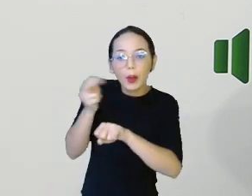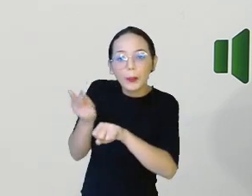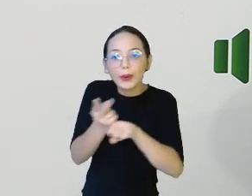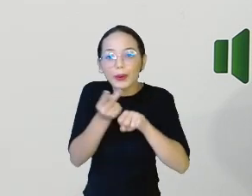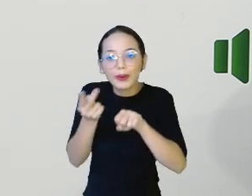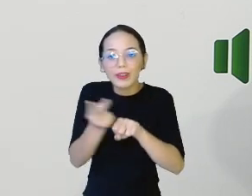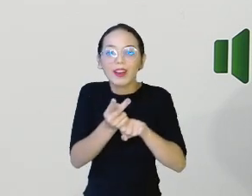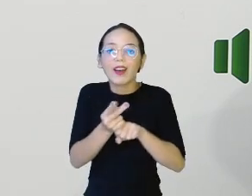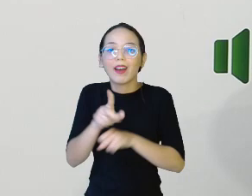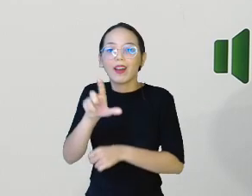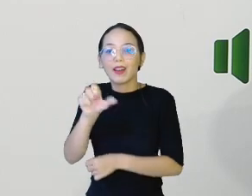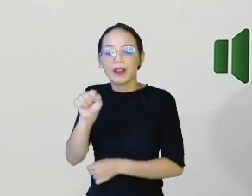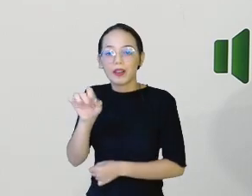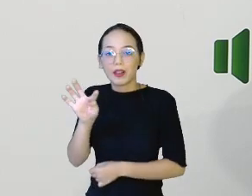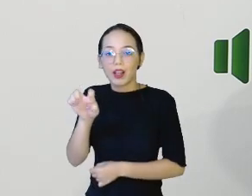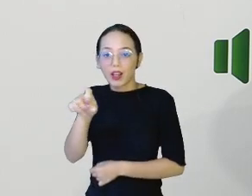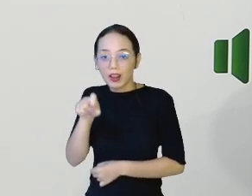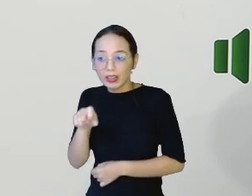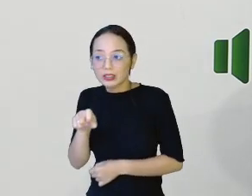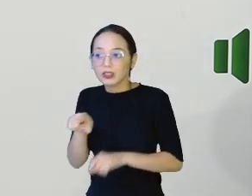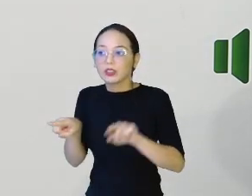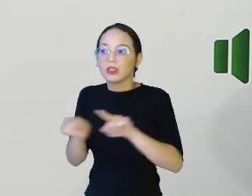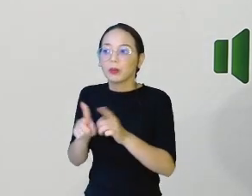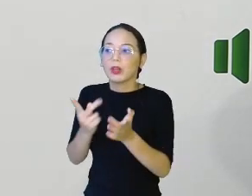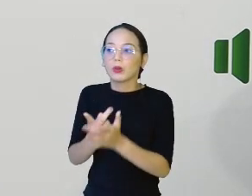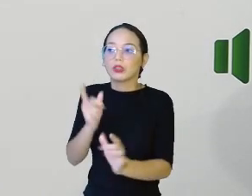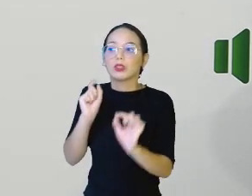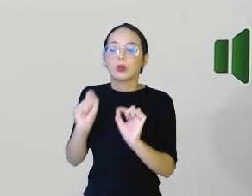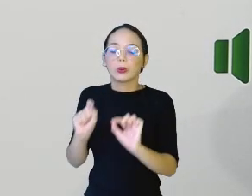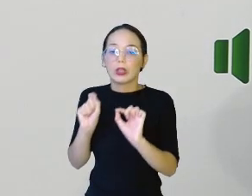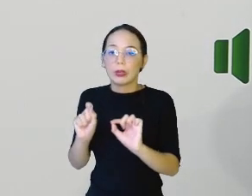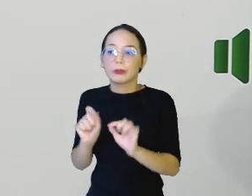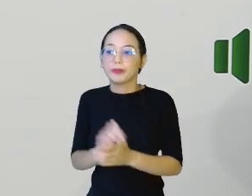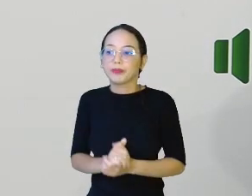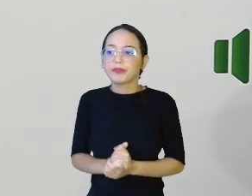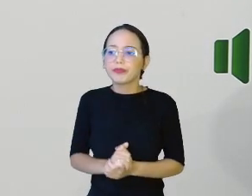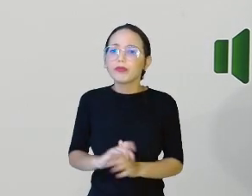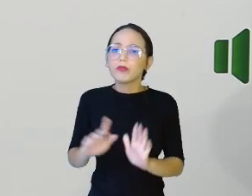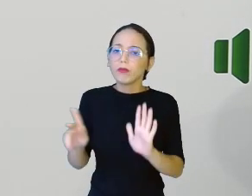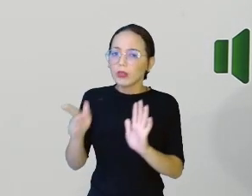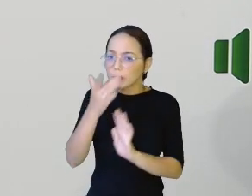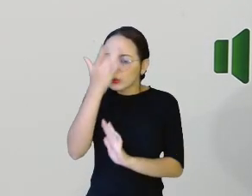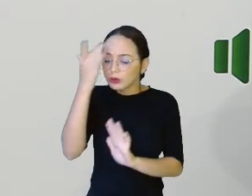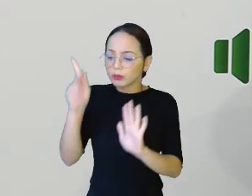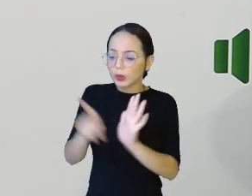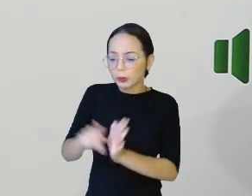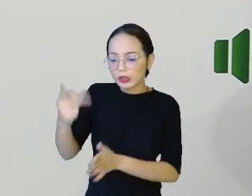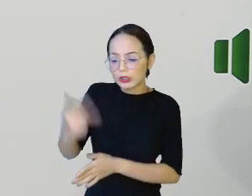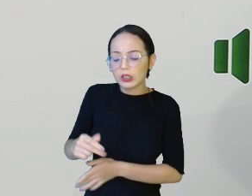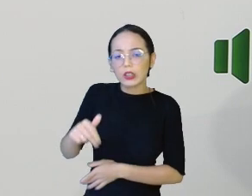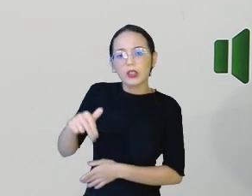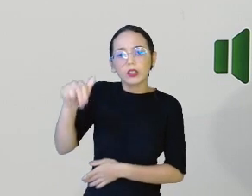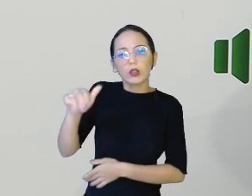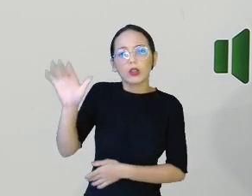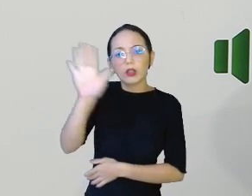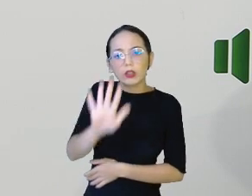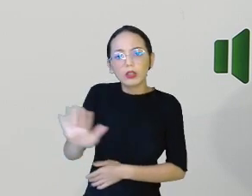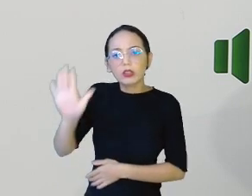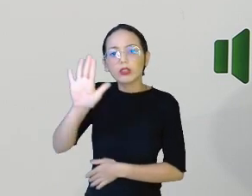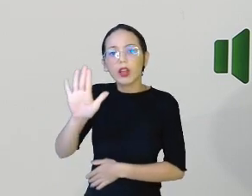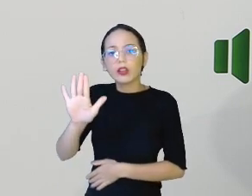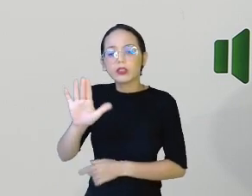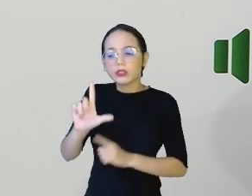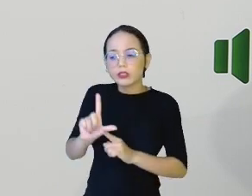aqui, ó, tá certo? Então, aconteceu também, muitos, até nordestinos, pessoas aqui da nossa região,